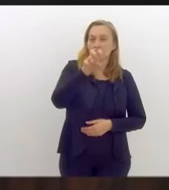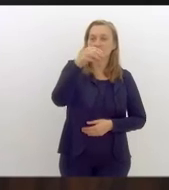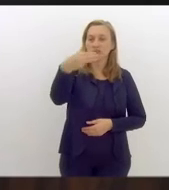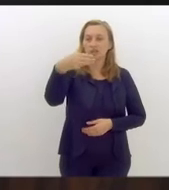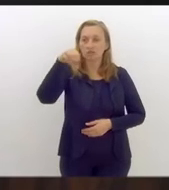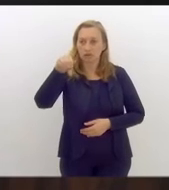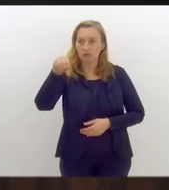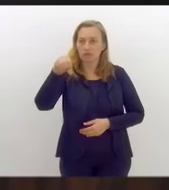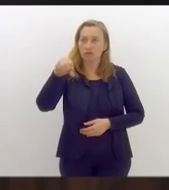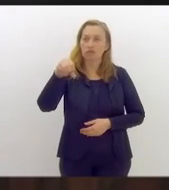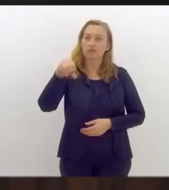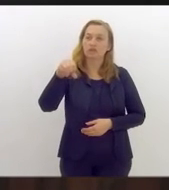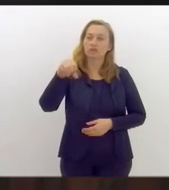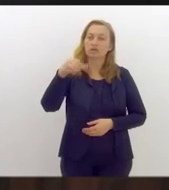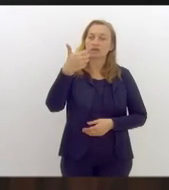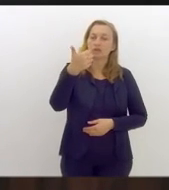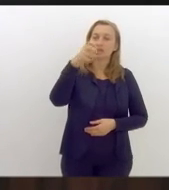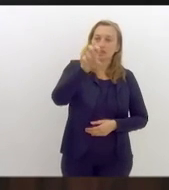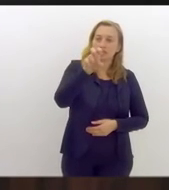1539,